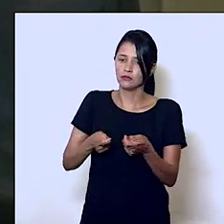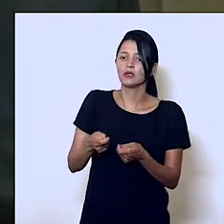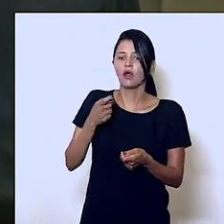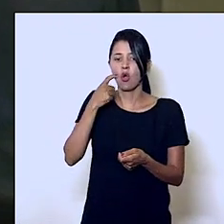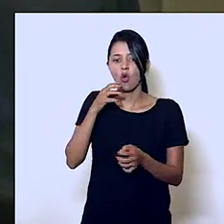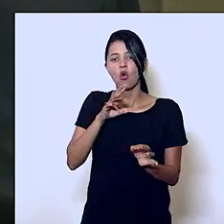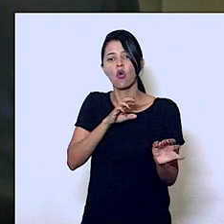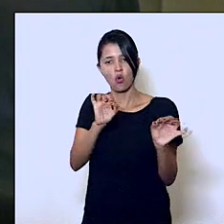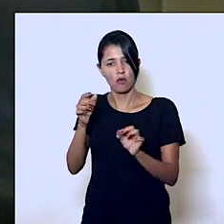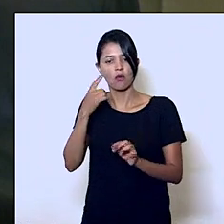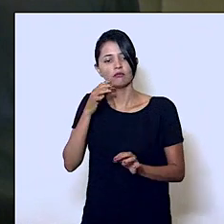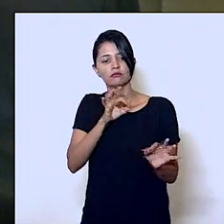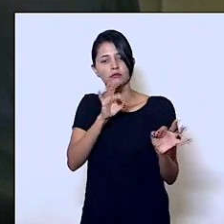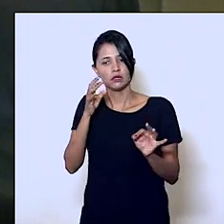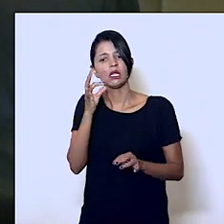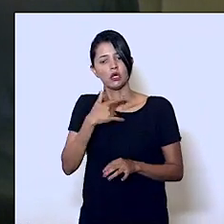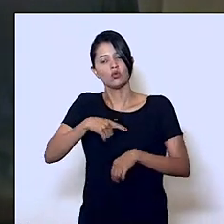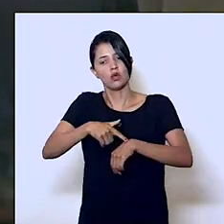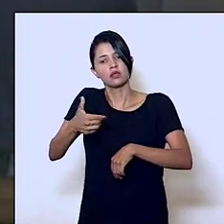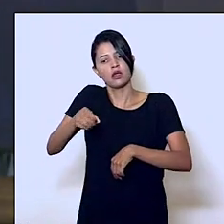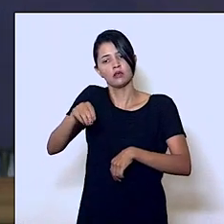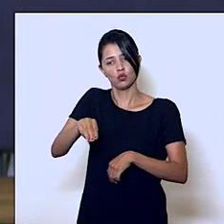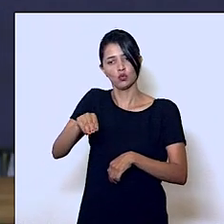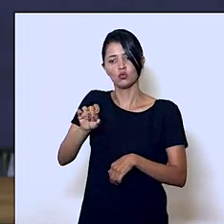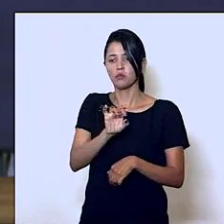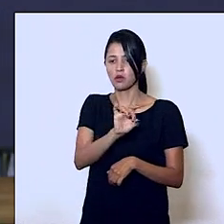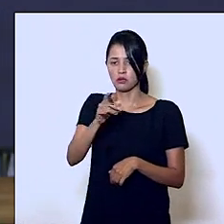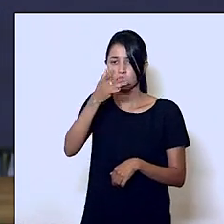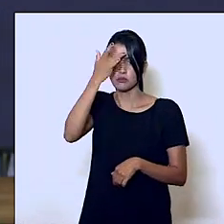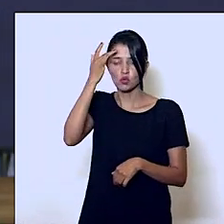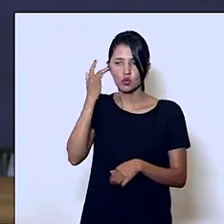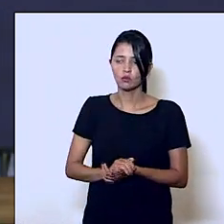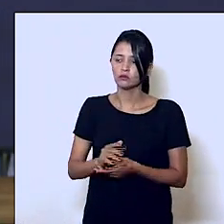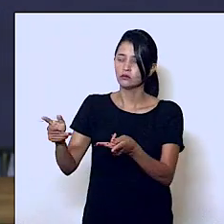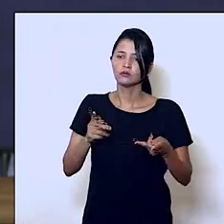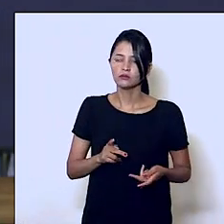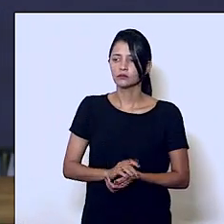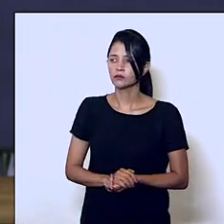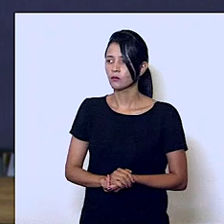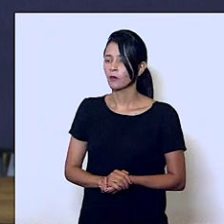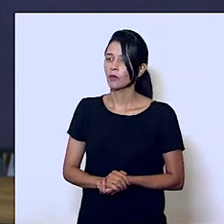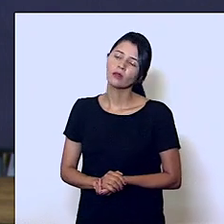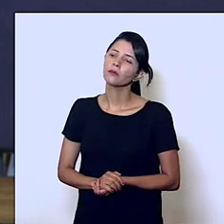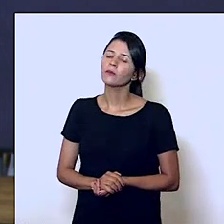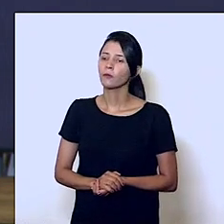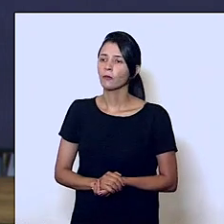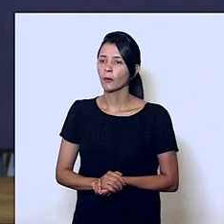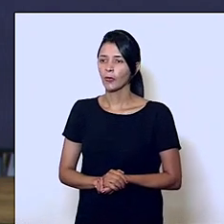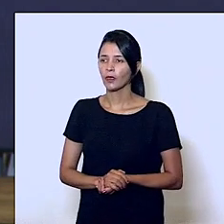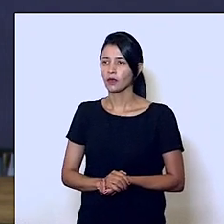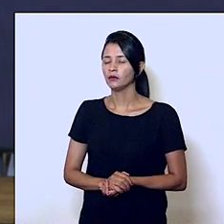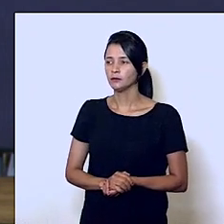10 minutos para os depoimentos. Eu convido, então, a abrir o painel o embaixador Gelson Fonseca